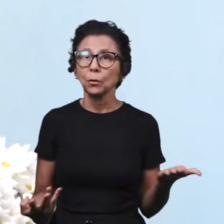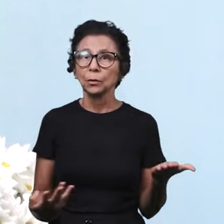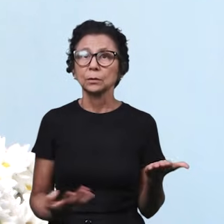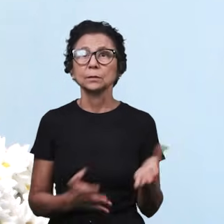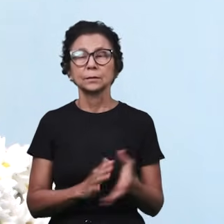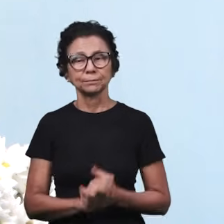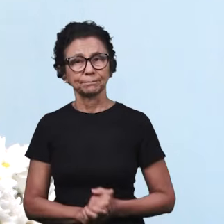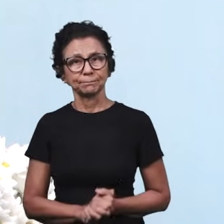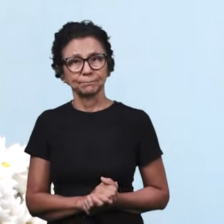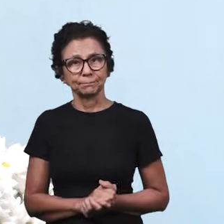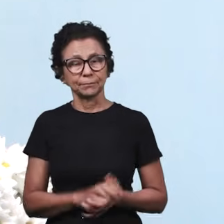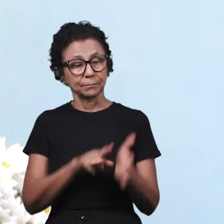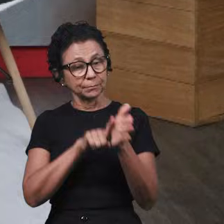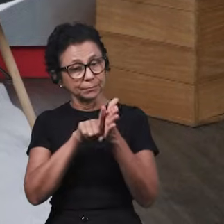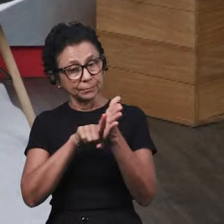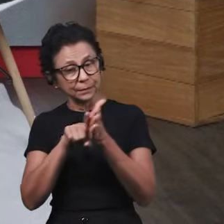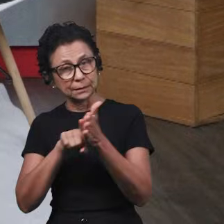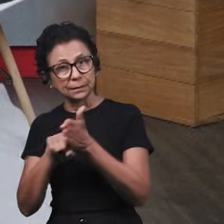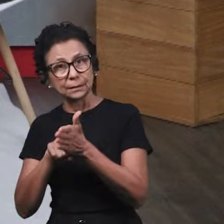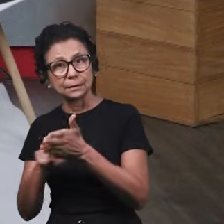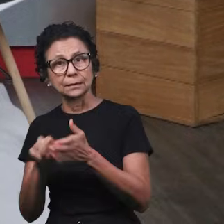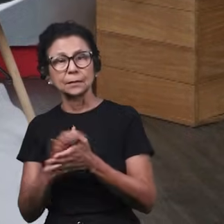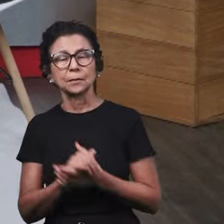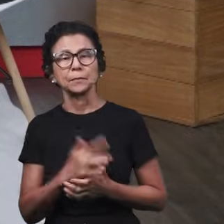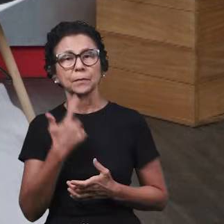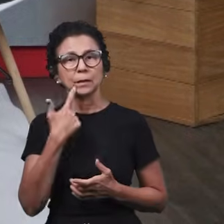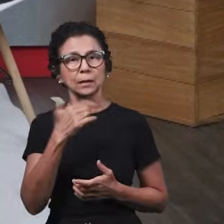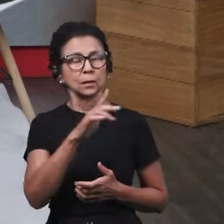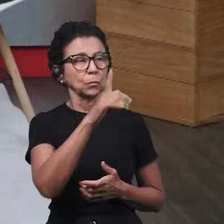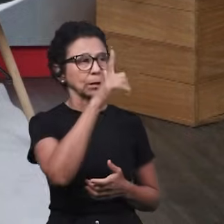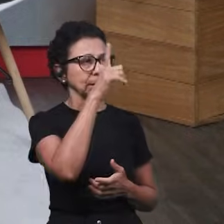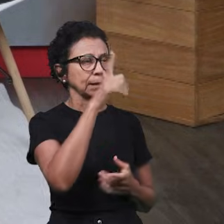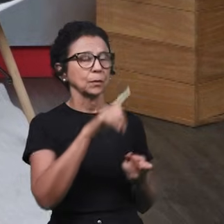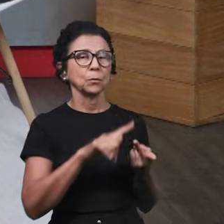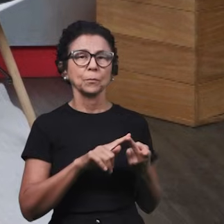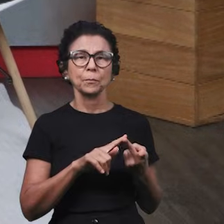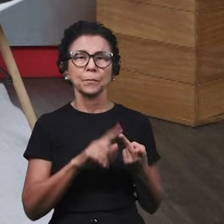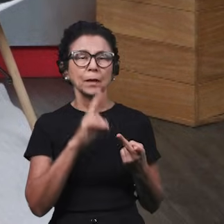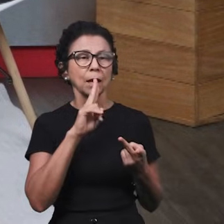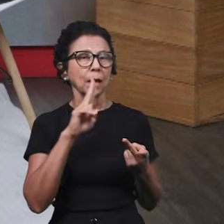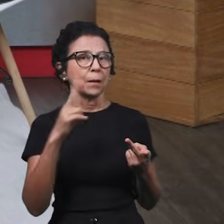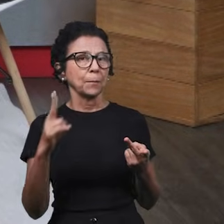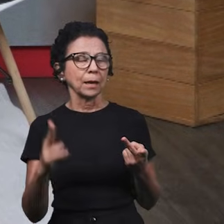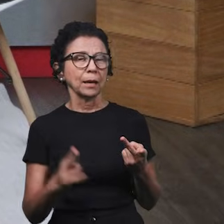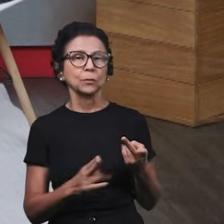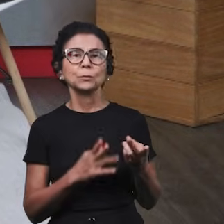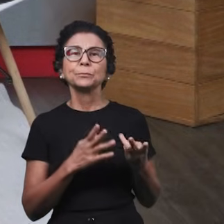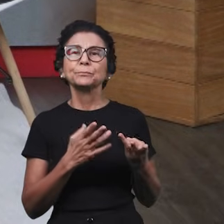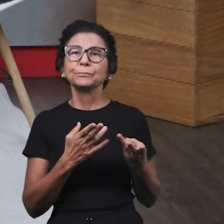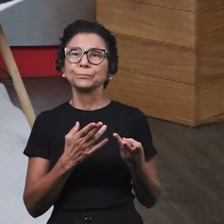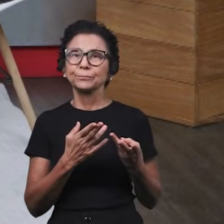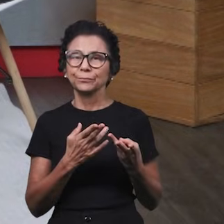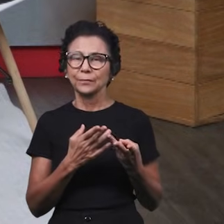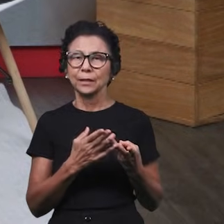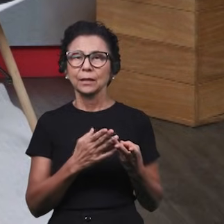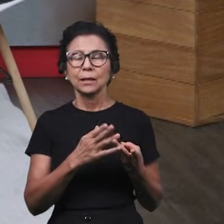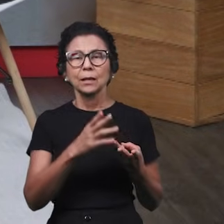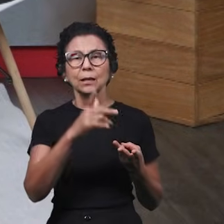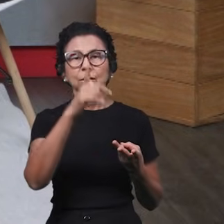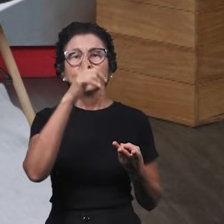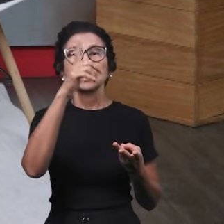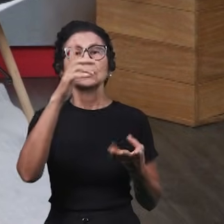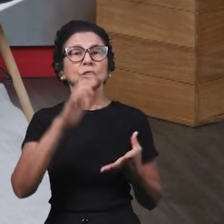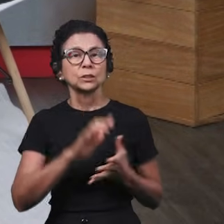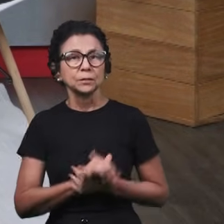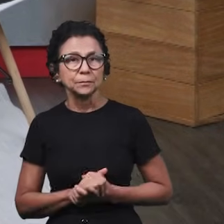ó. Exatamente. No grego, no hebraico, no latim, no aramaico. Exatamente. É assim. Tem que aprender o grego? Não precisa,